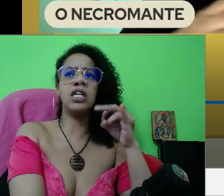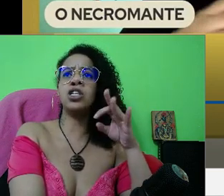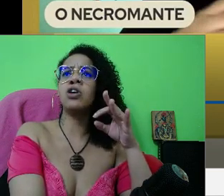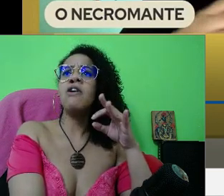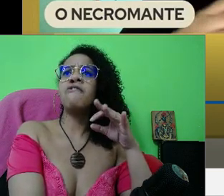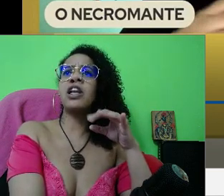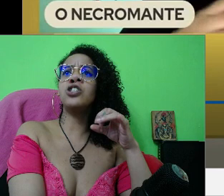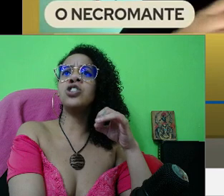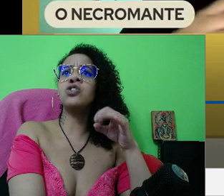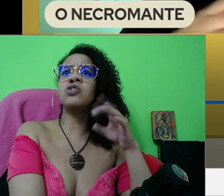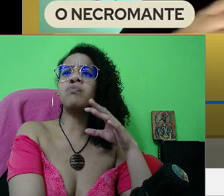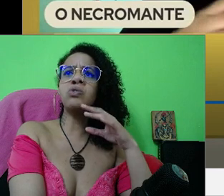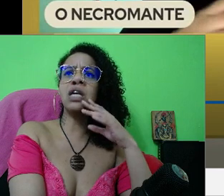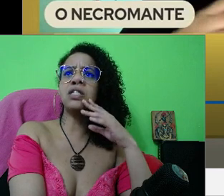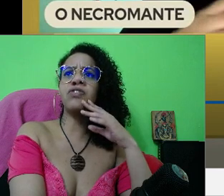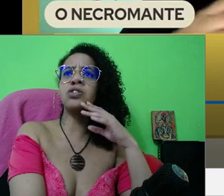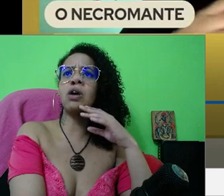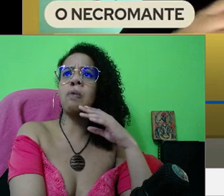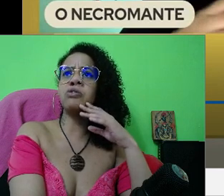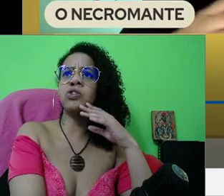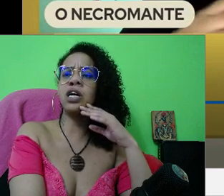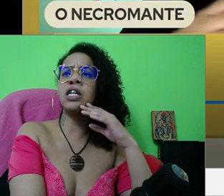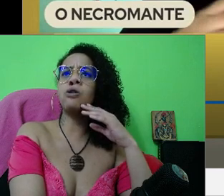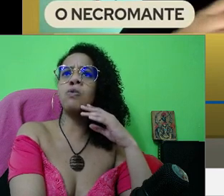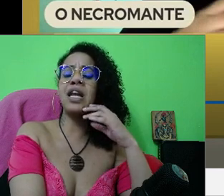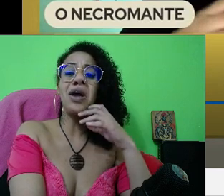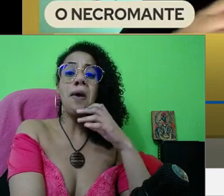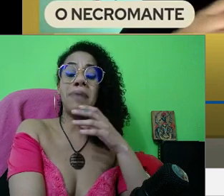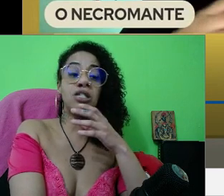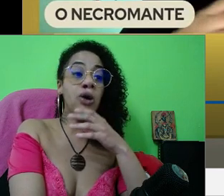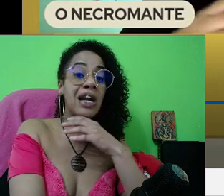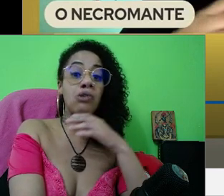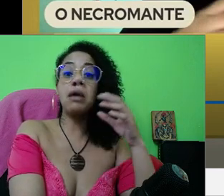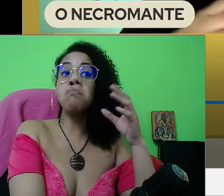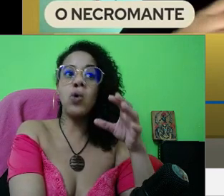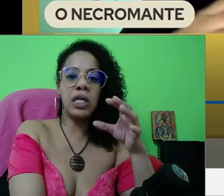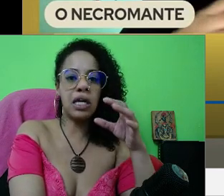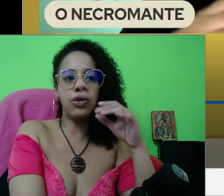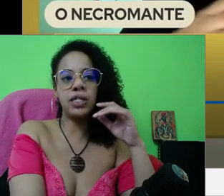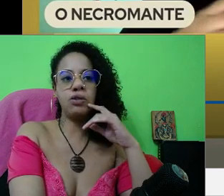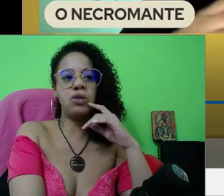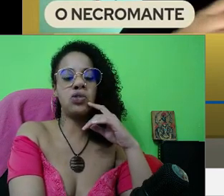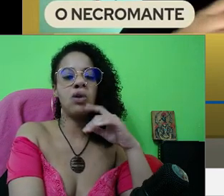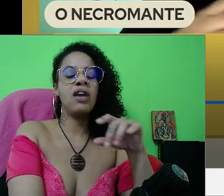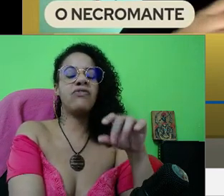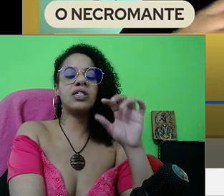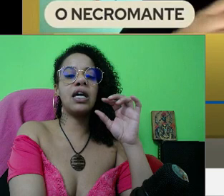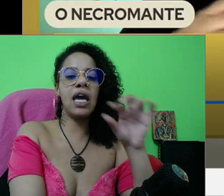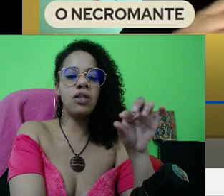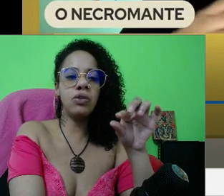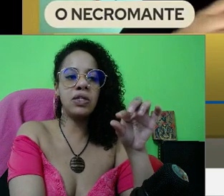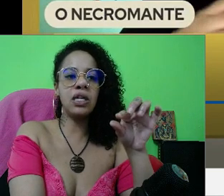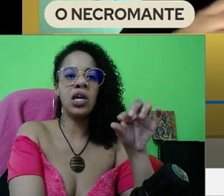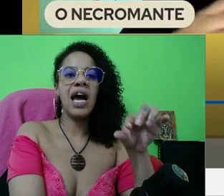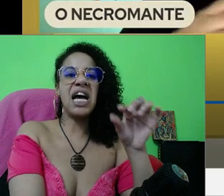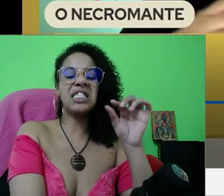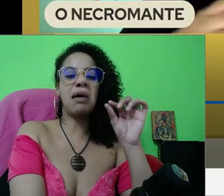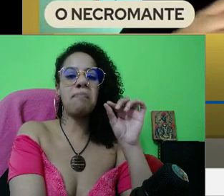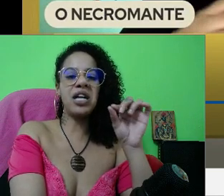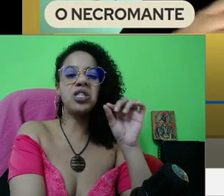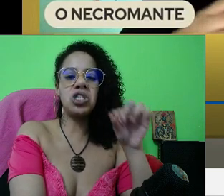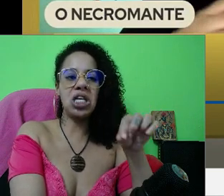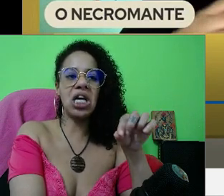Juventude atuante falei disso não sei se foi só com a professora Ana com ele mas o meu canal tem muita coisa sobre isso e você reduzir